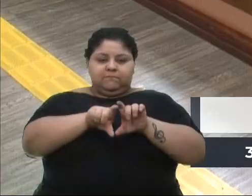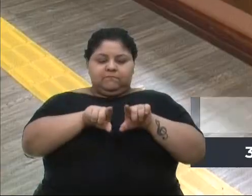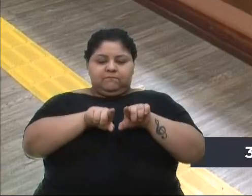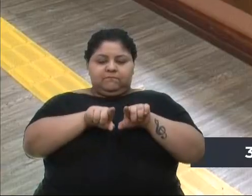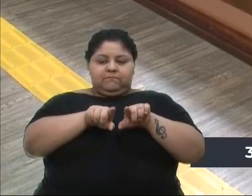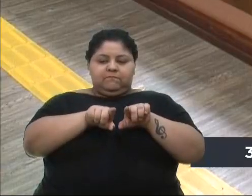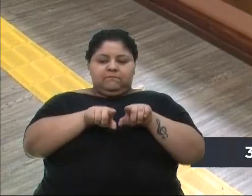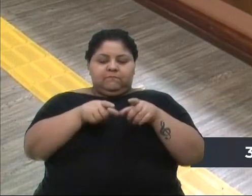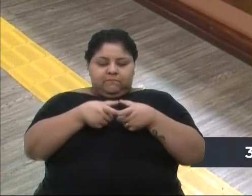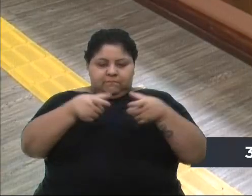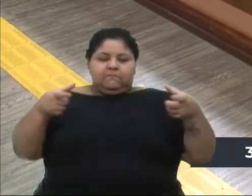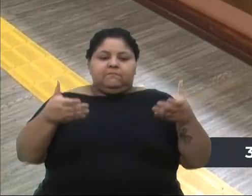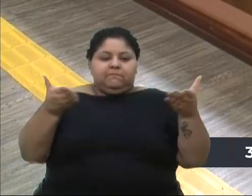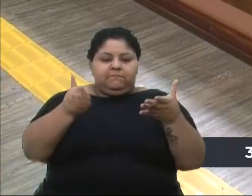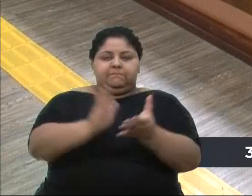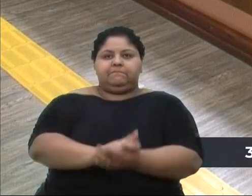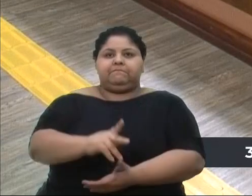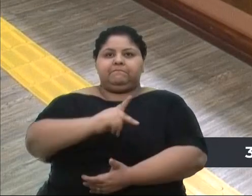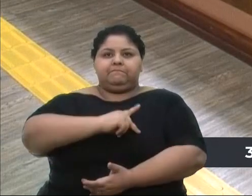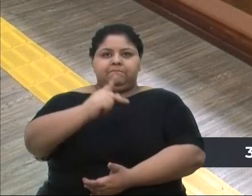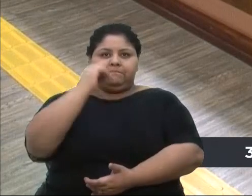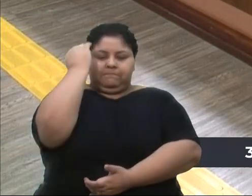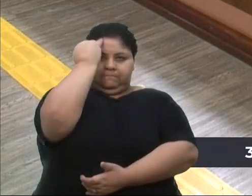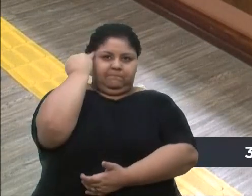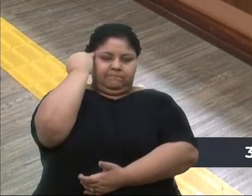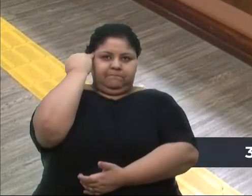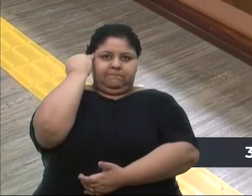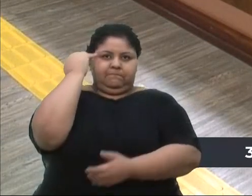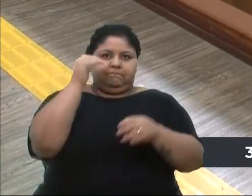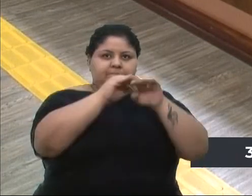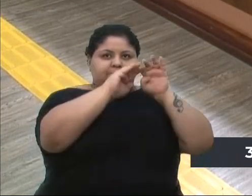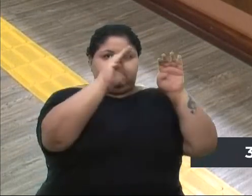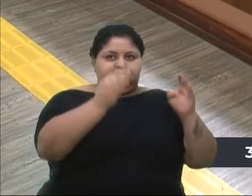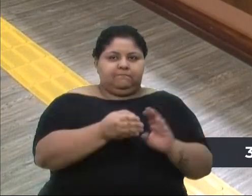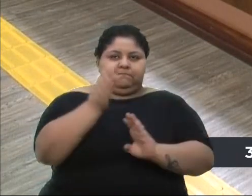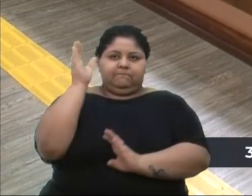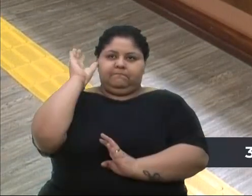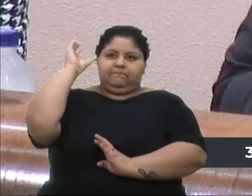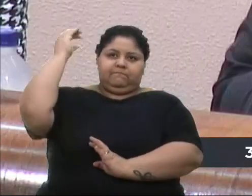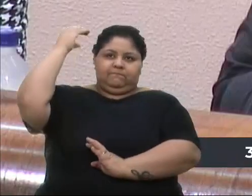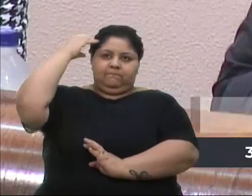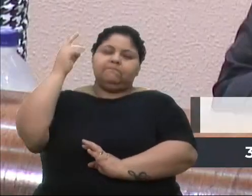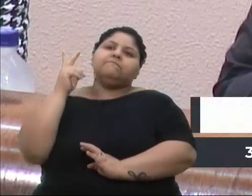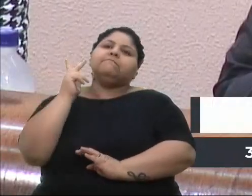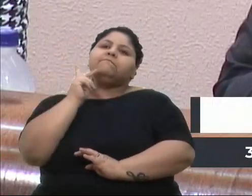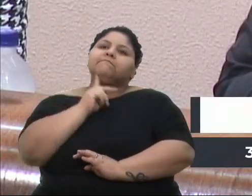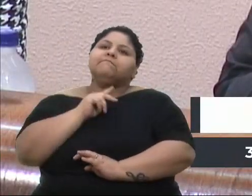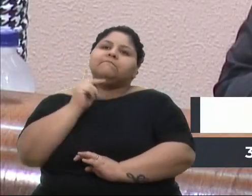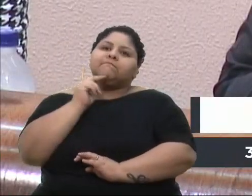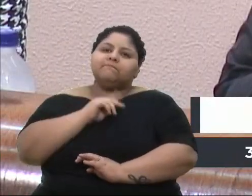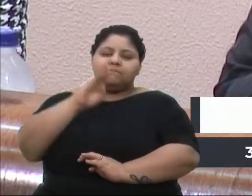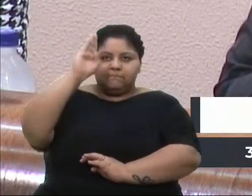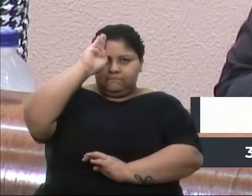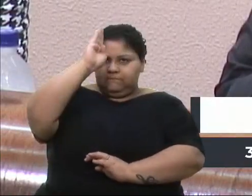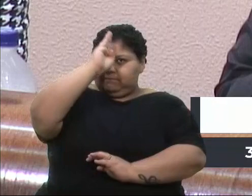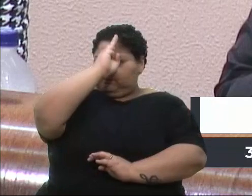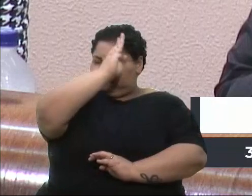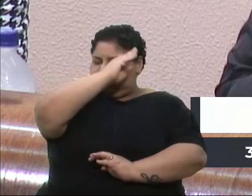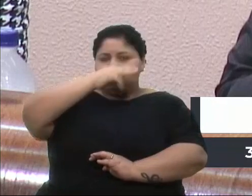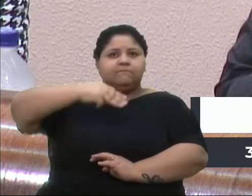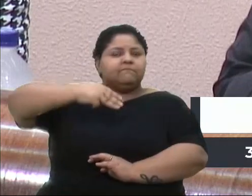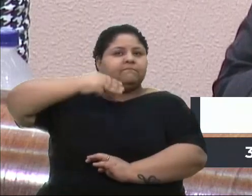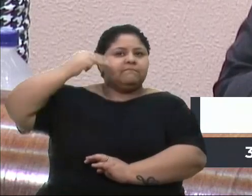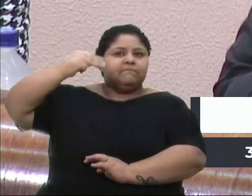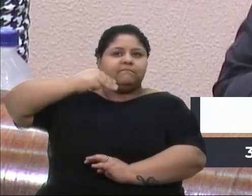hoje. Presidente Zé D'Ambrós, mesa diretora Cadore, Renato Oliveira, Adriano Bressan e Marisol